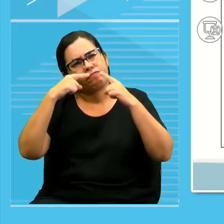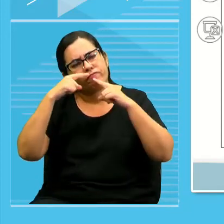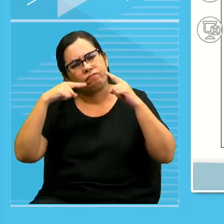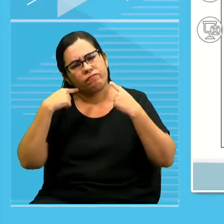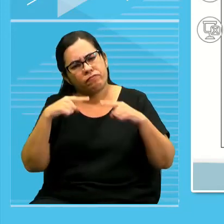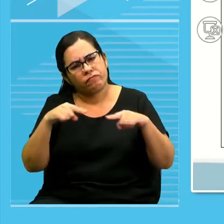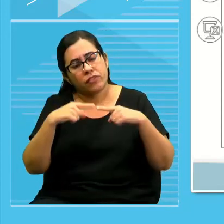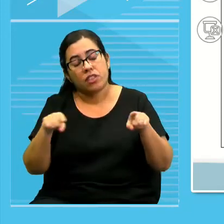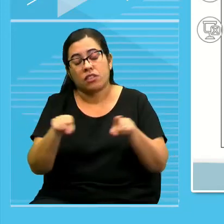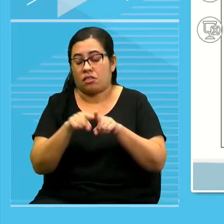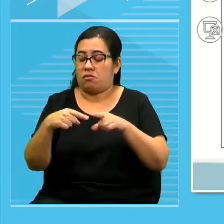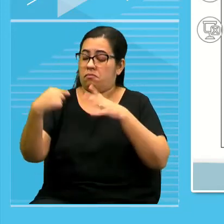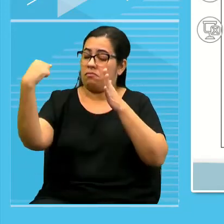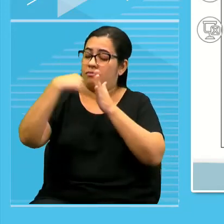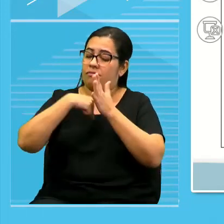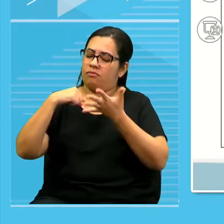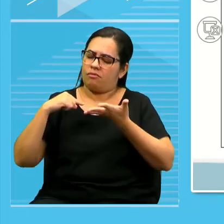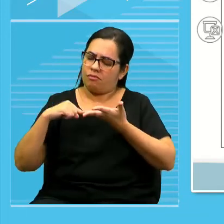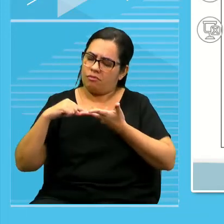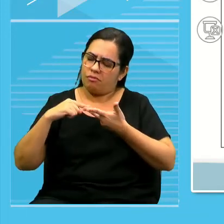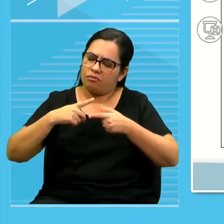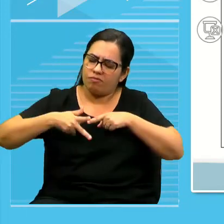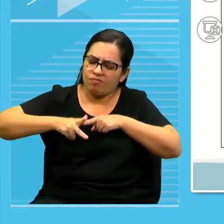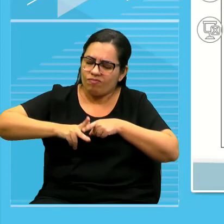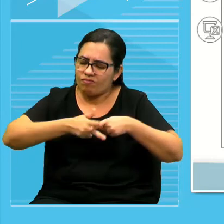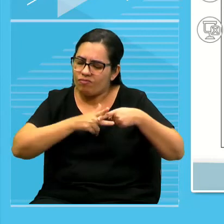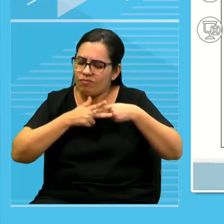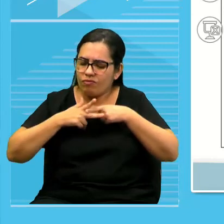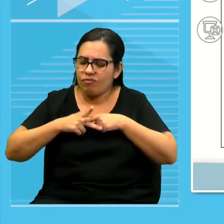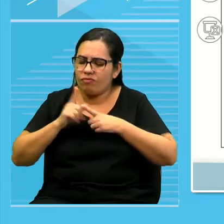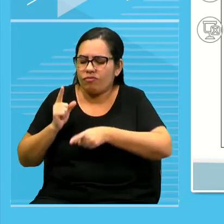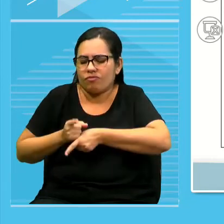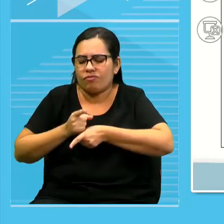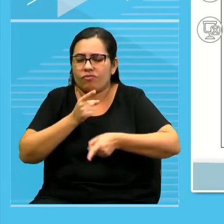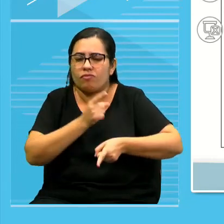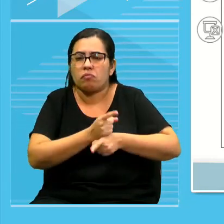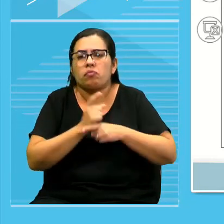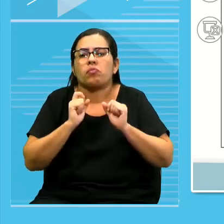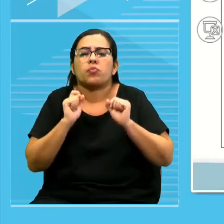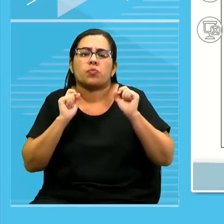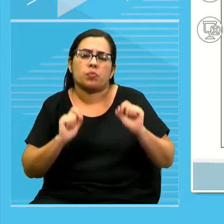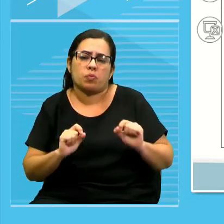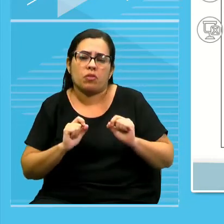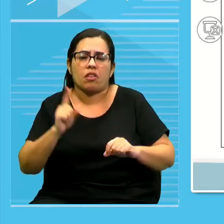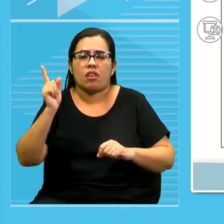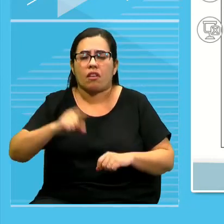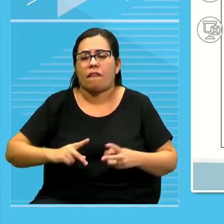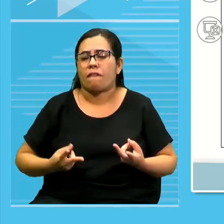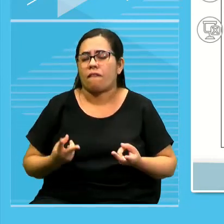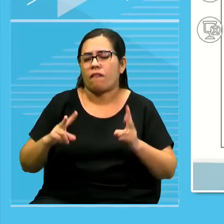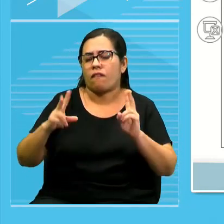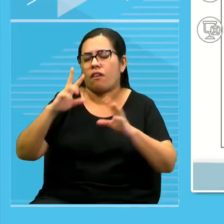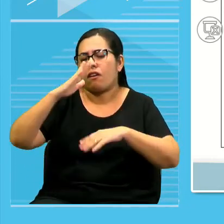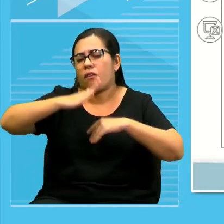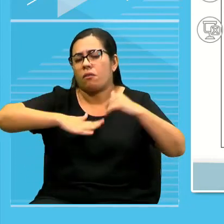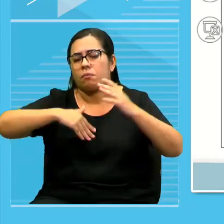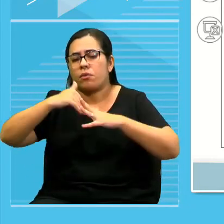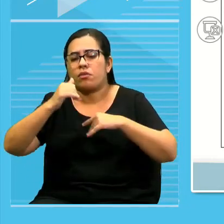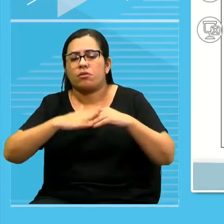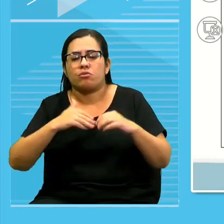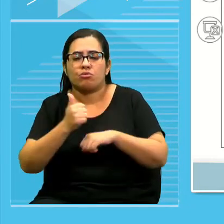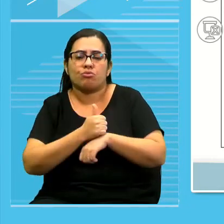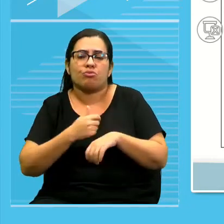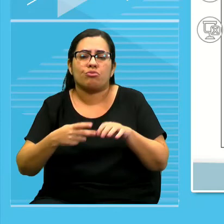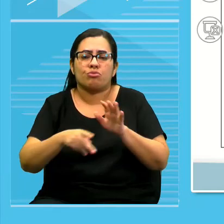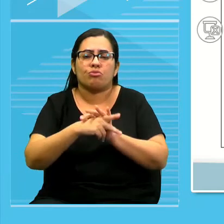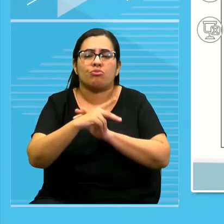a tu se conhecer e é tu que vai conseguir Identificar qual profissão quais valores é importante na tua vida